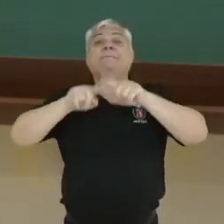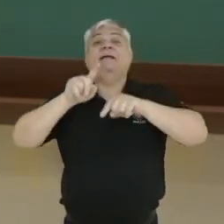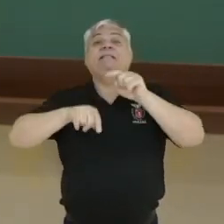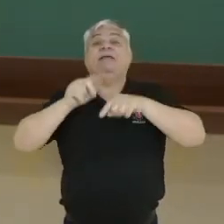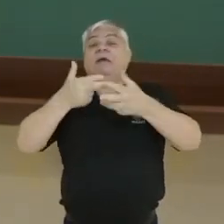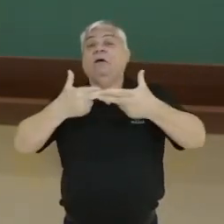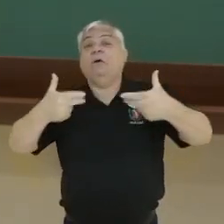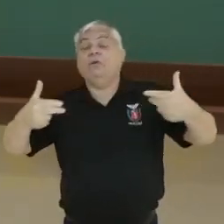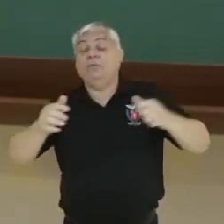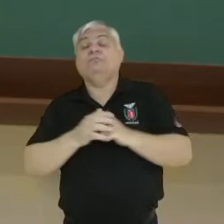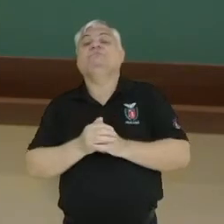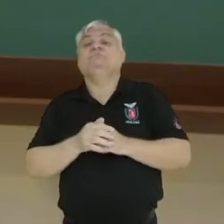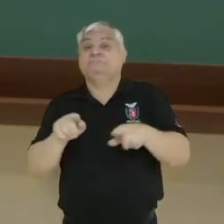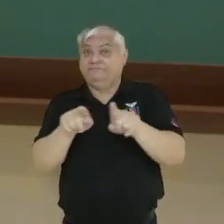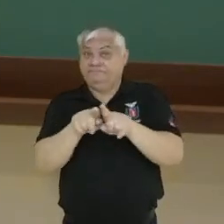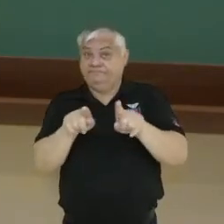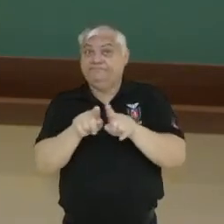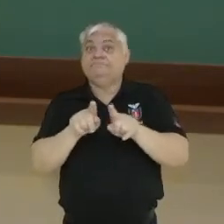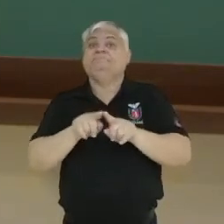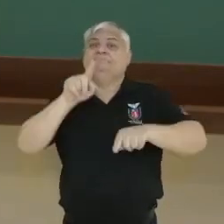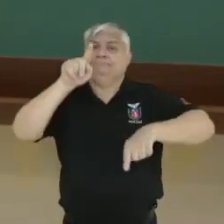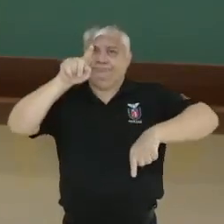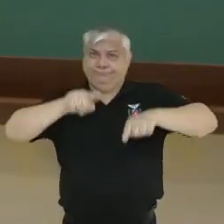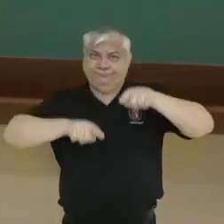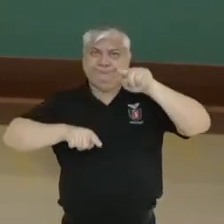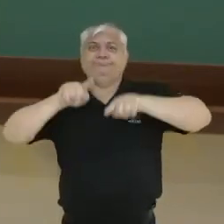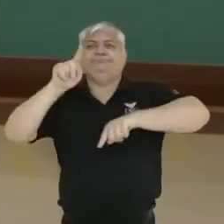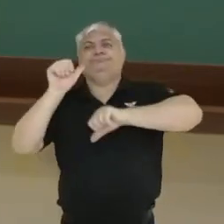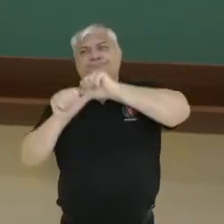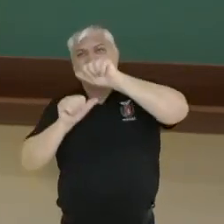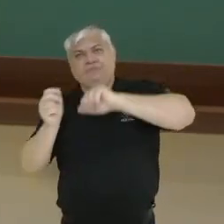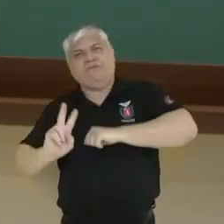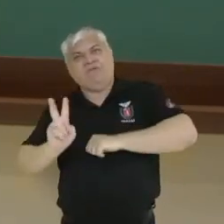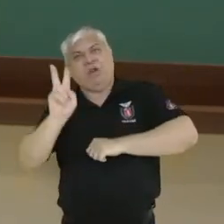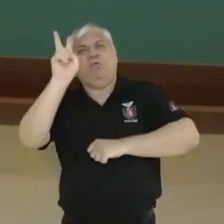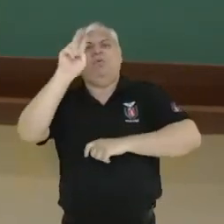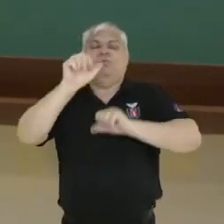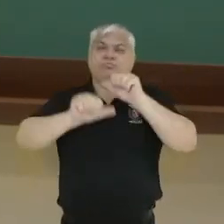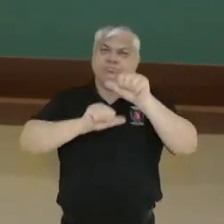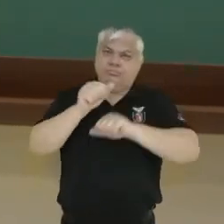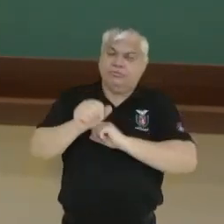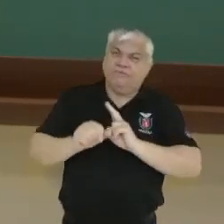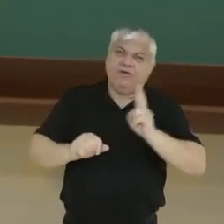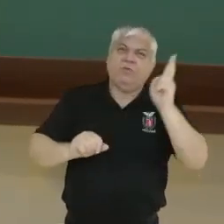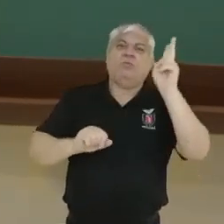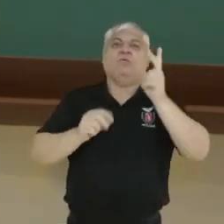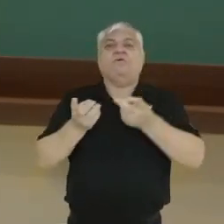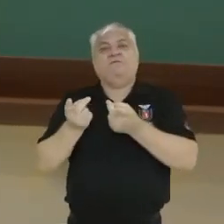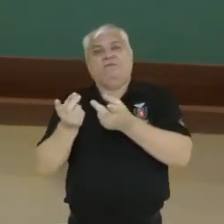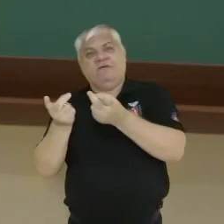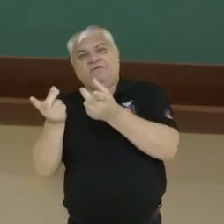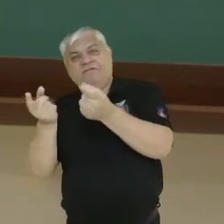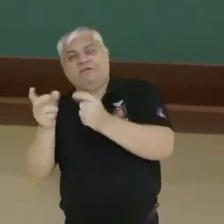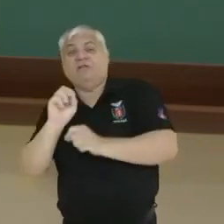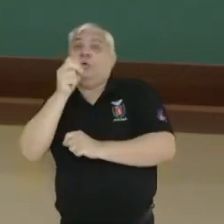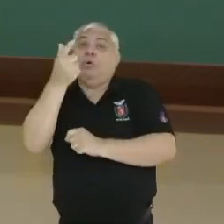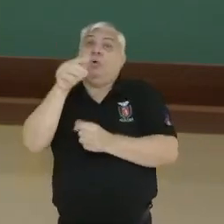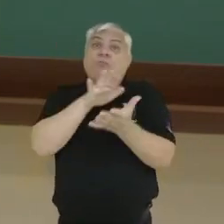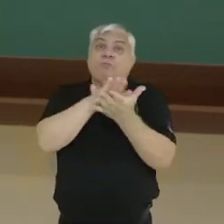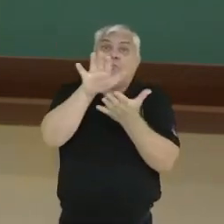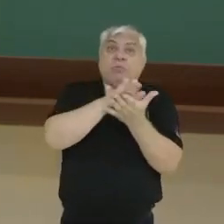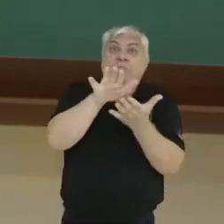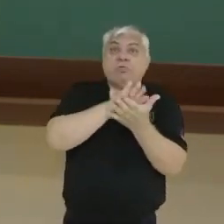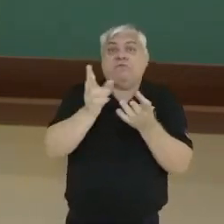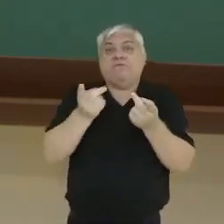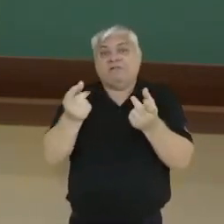Matéria-prima vai ser sazonal, mudando mês a mês, dependendo da sua venda ou do consumo da produção dos